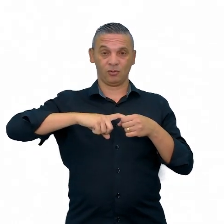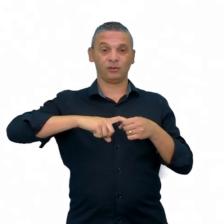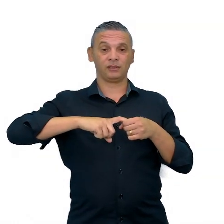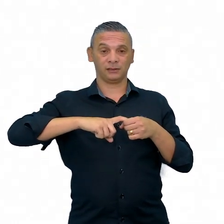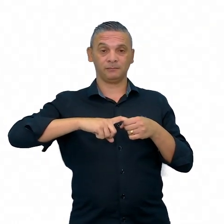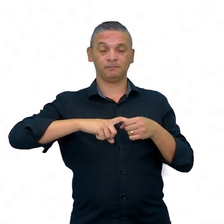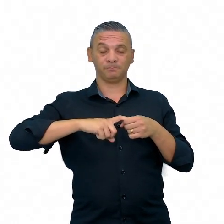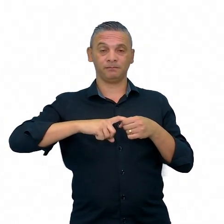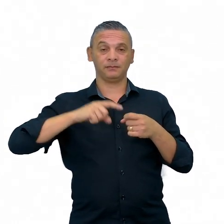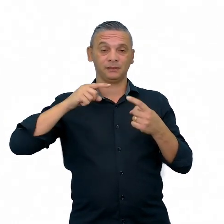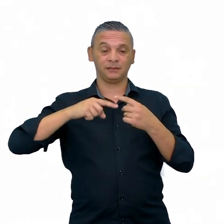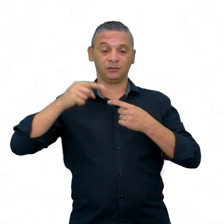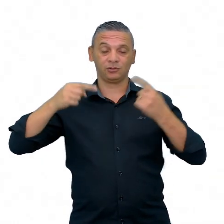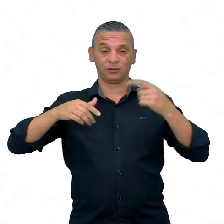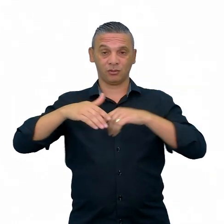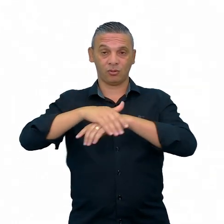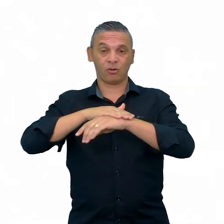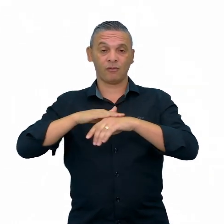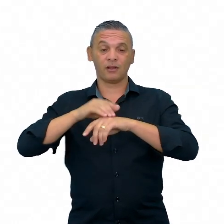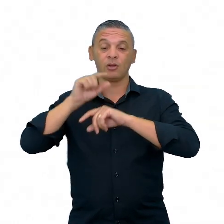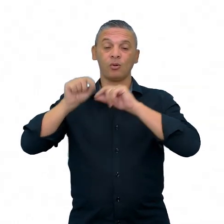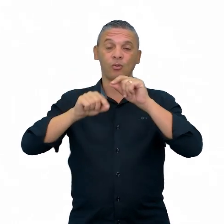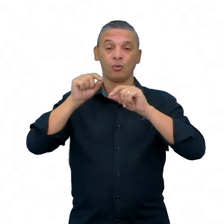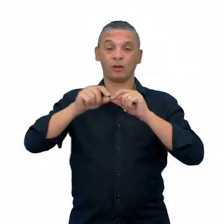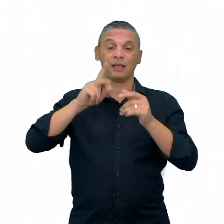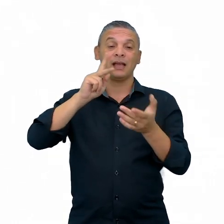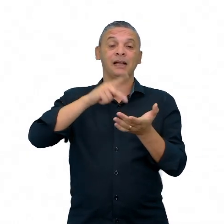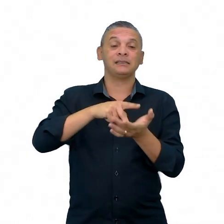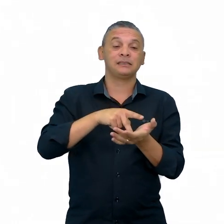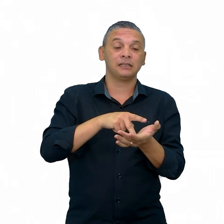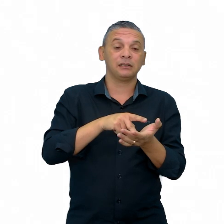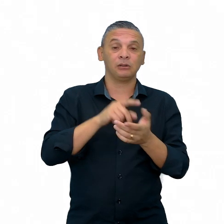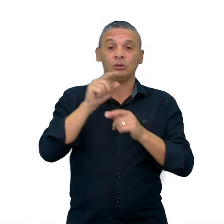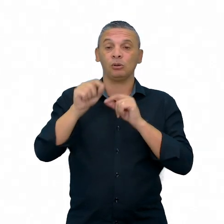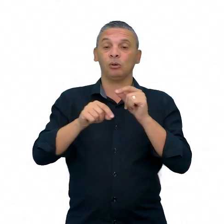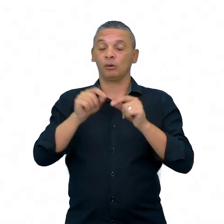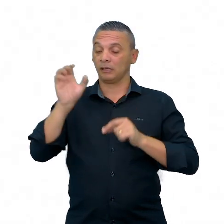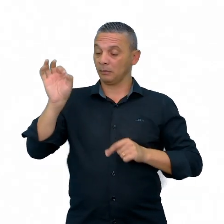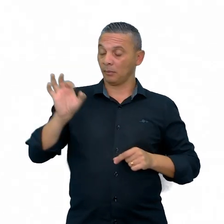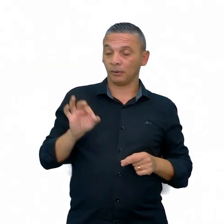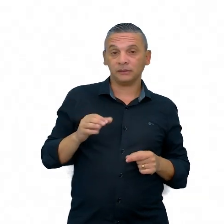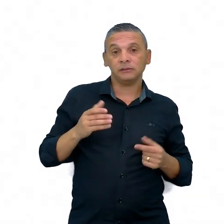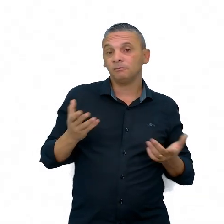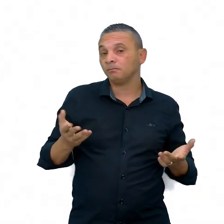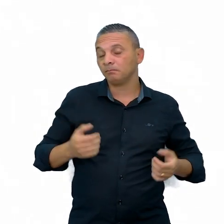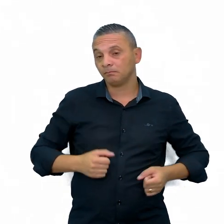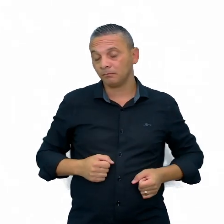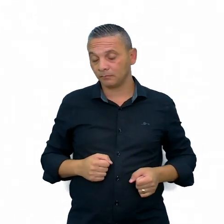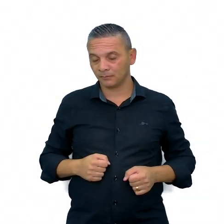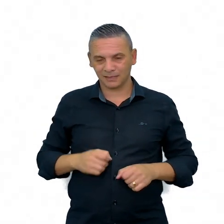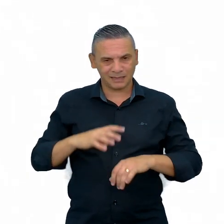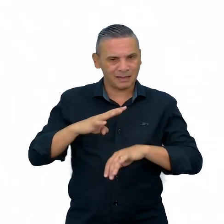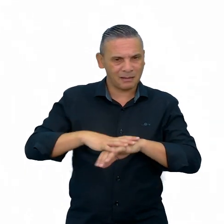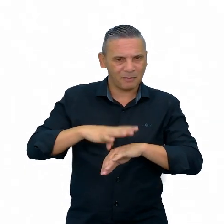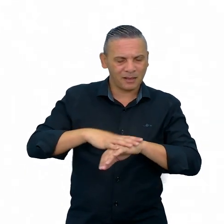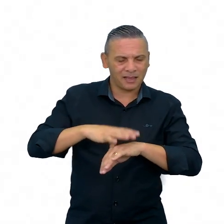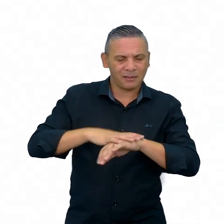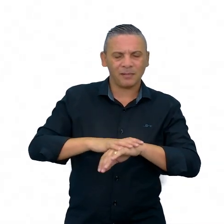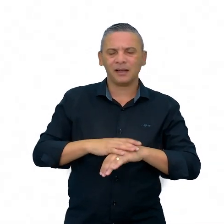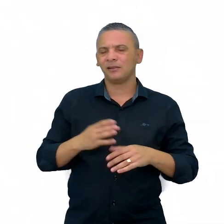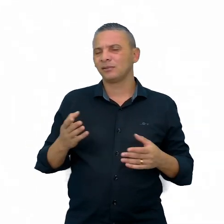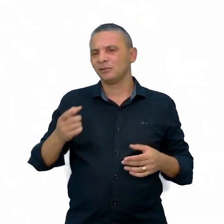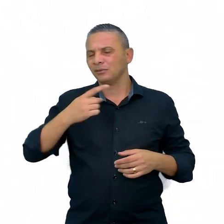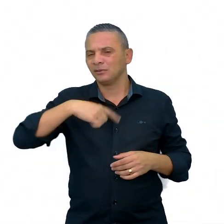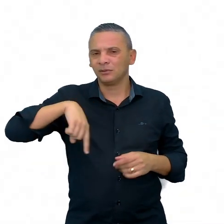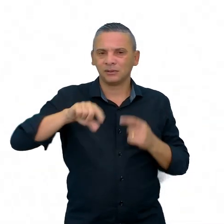e ter essa discussão, o que é razão, o que é proporção, dentro da matemática, dentro do nosso cotidiano, para